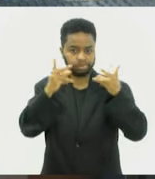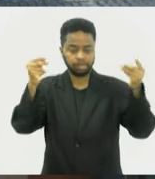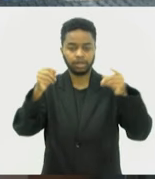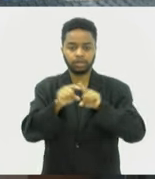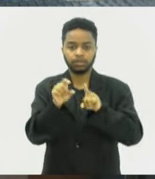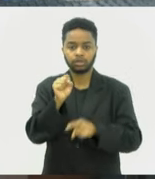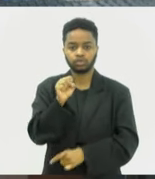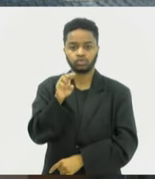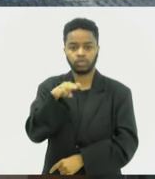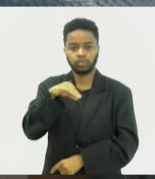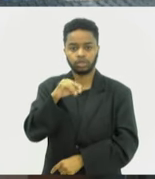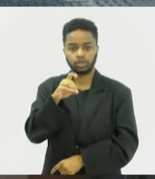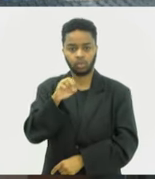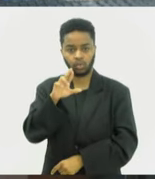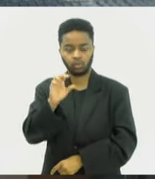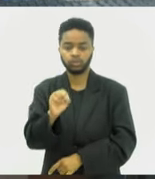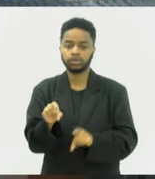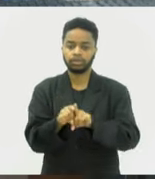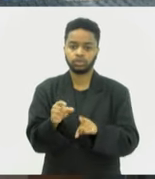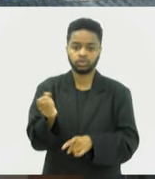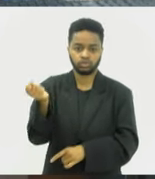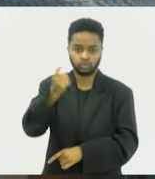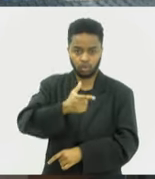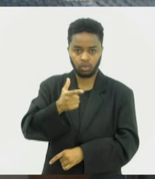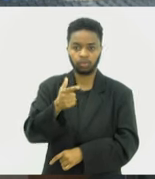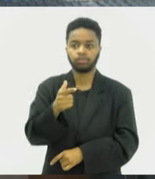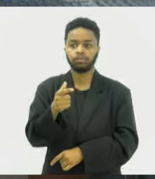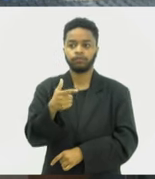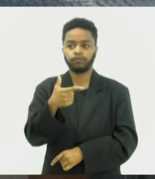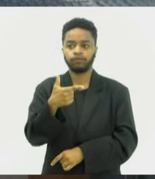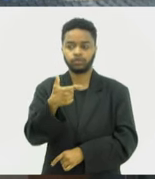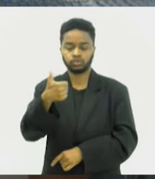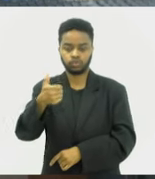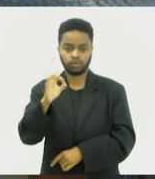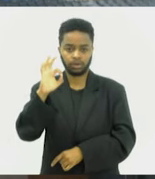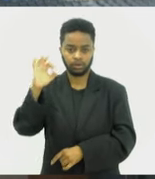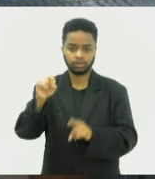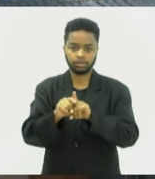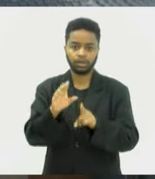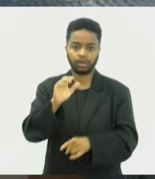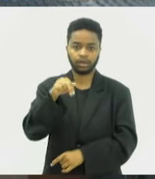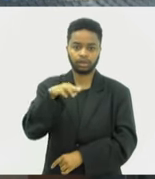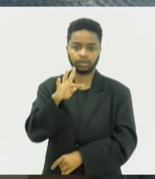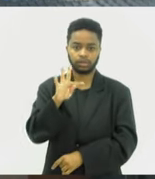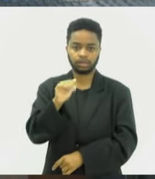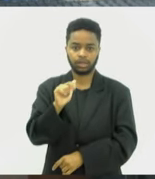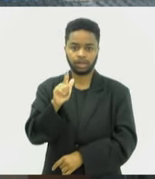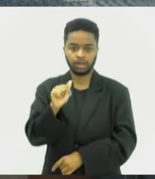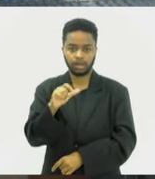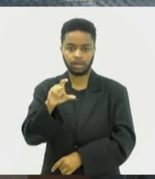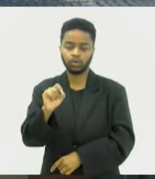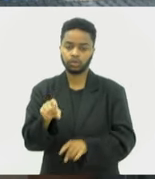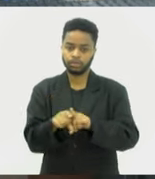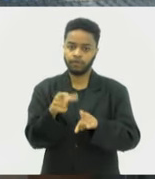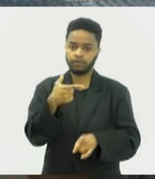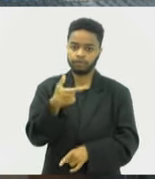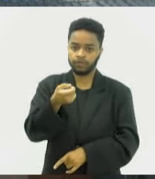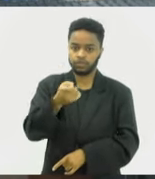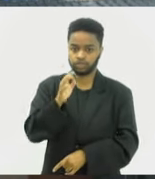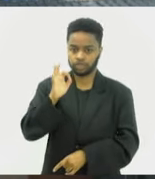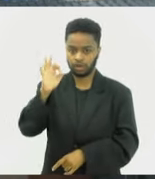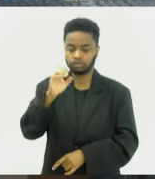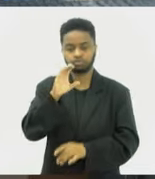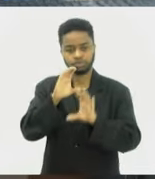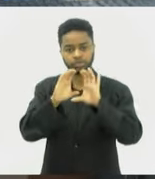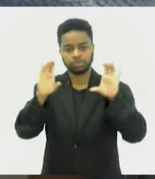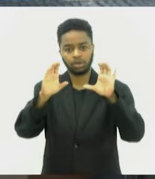com sol, 21 graus, dia limpo. Cantagalo, com sol, 20 graus, com céu limpo também. Vamos ver